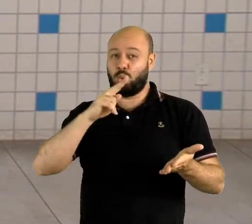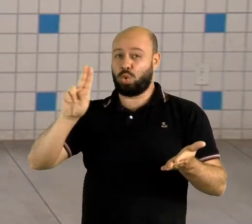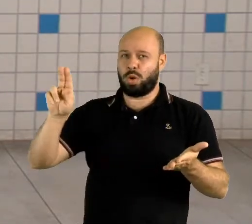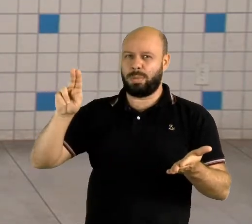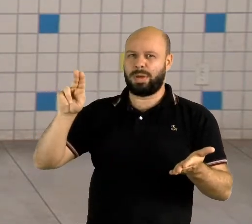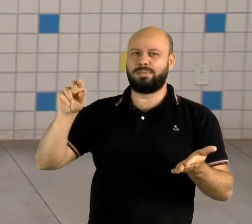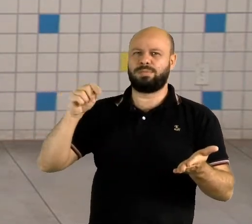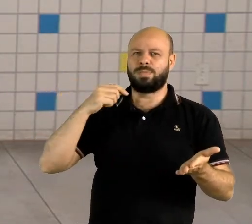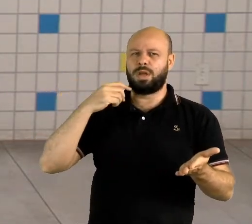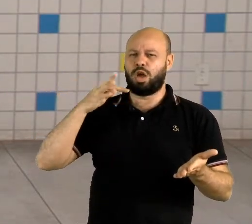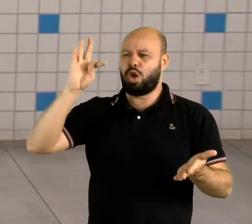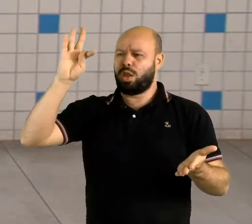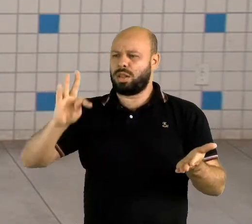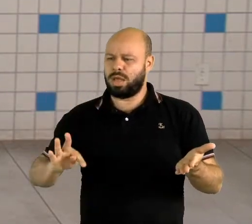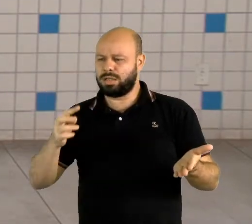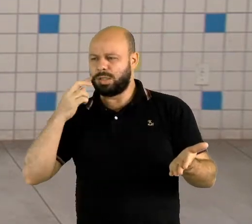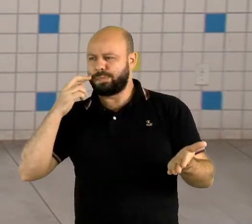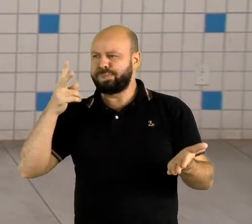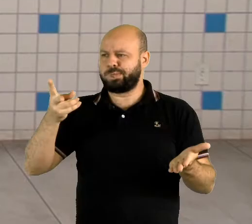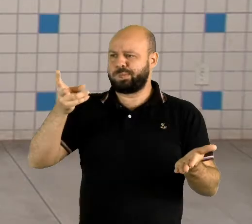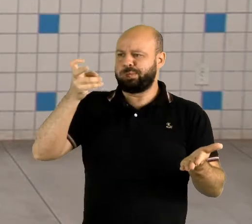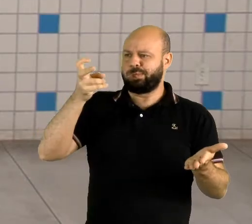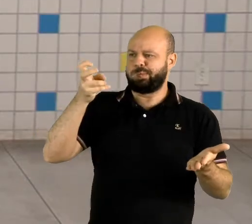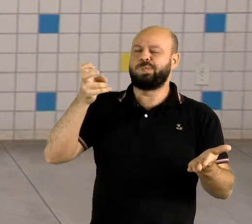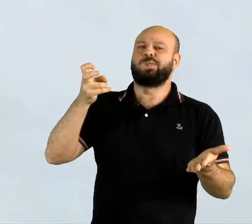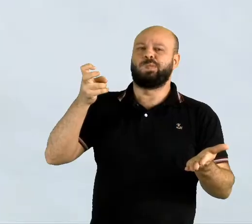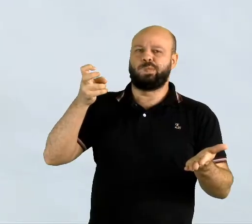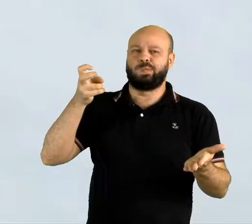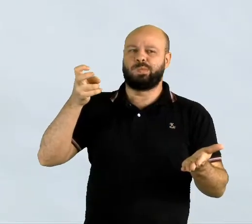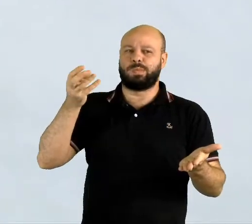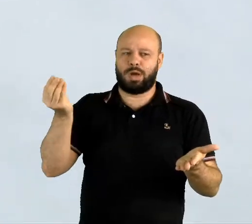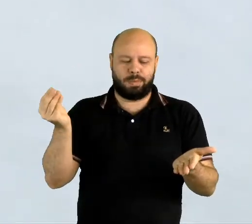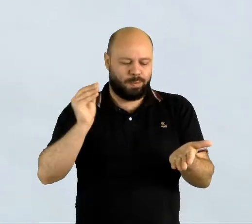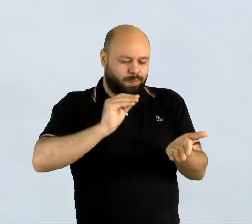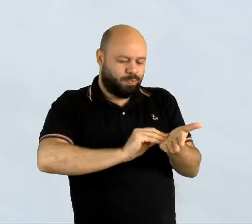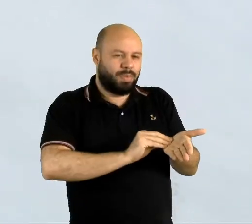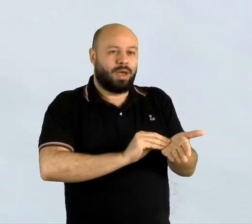no texto e identificar